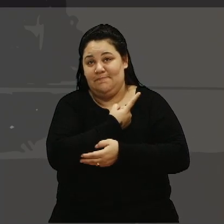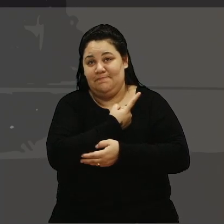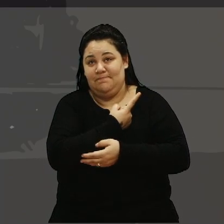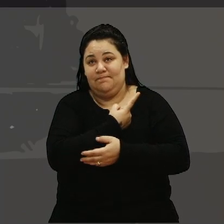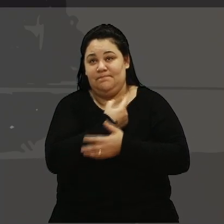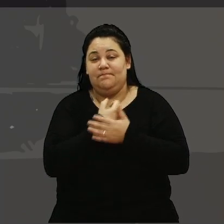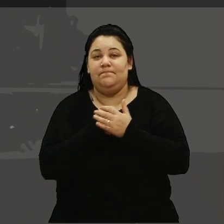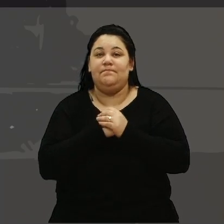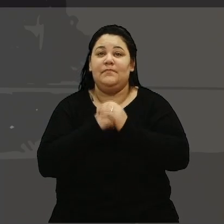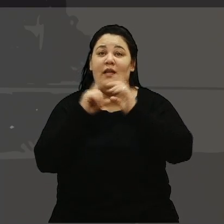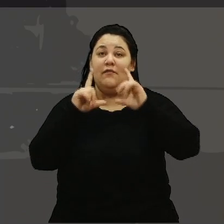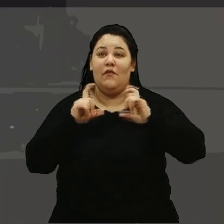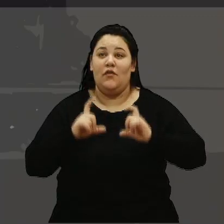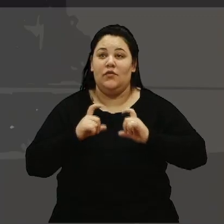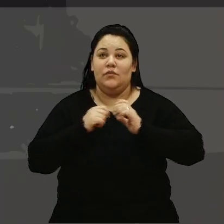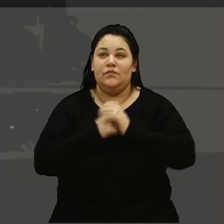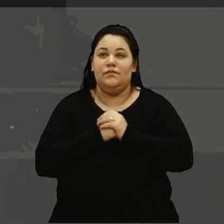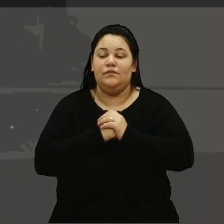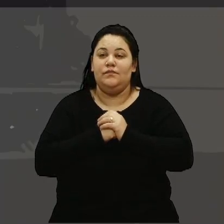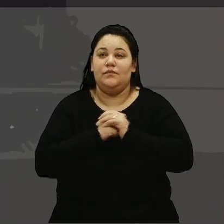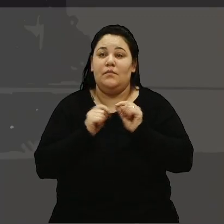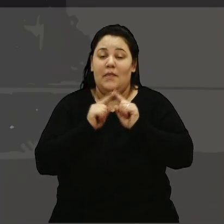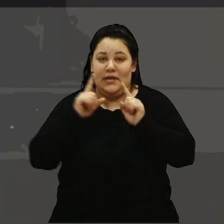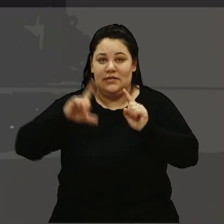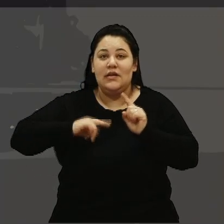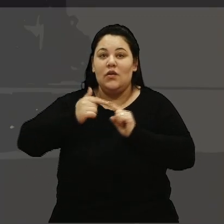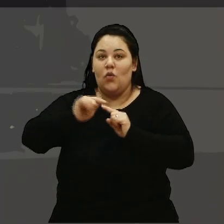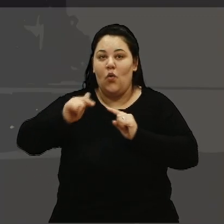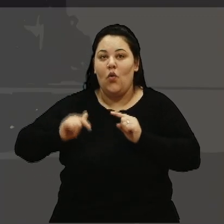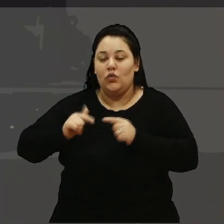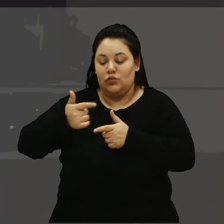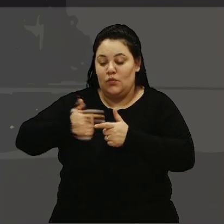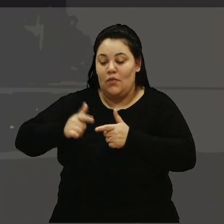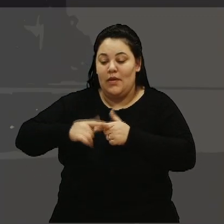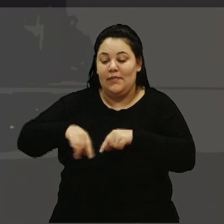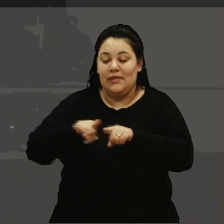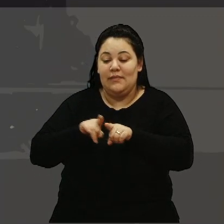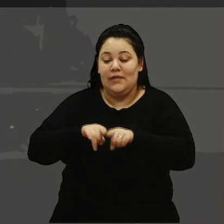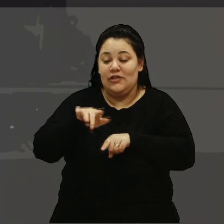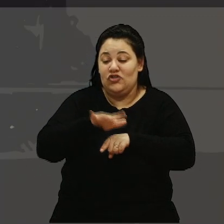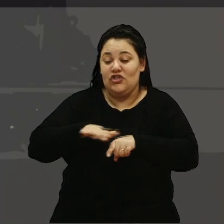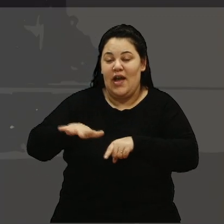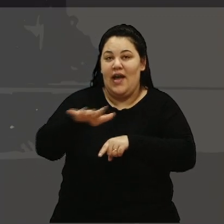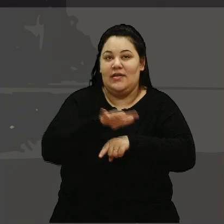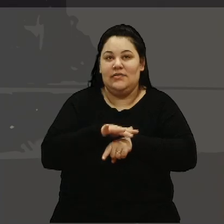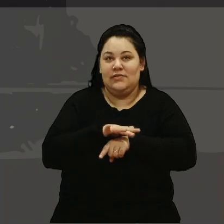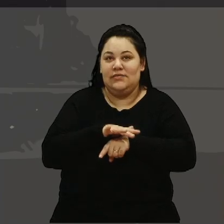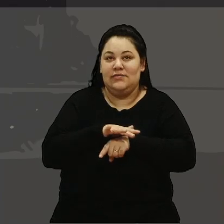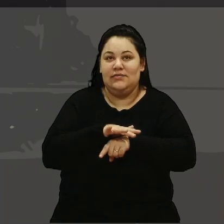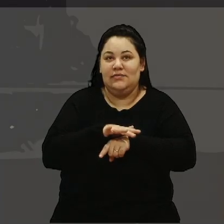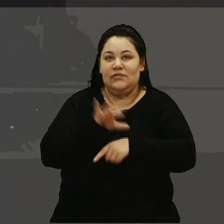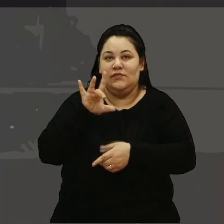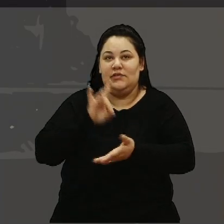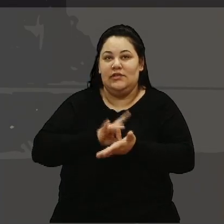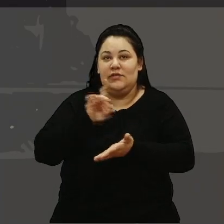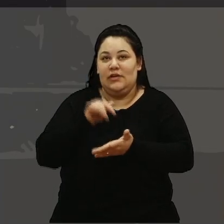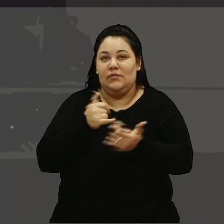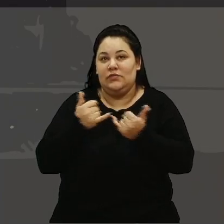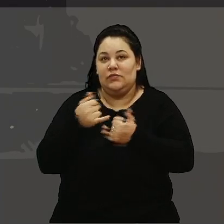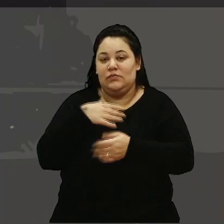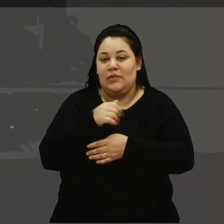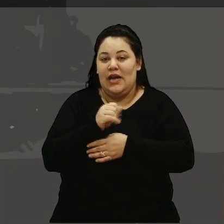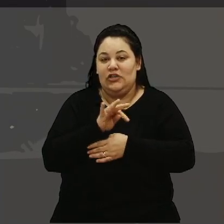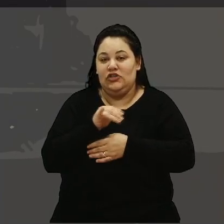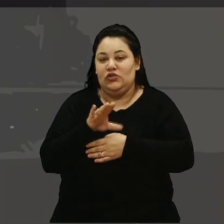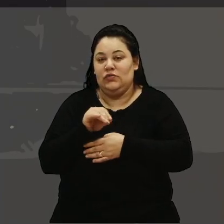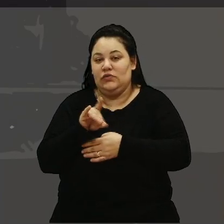nas fotos. Isso vai corroendo. Mas a gente tem outros problemas de áreas totalmente irregulares, que é a questão do Machoda. As pessoas